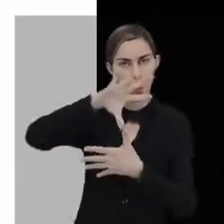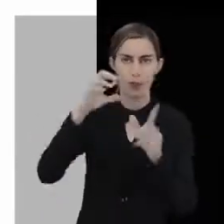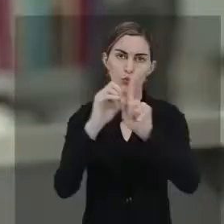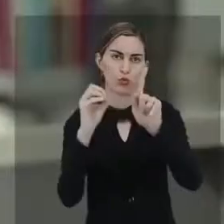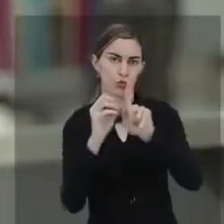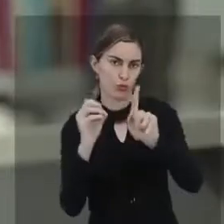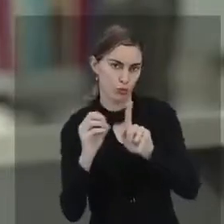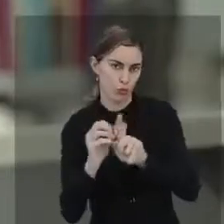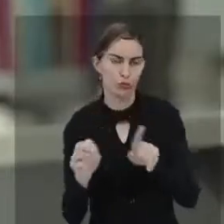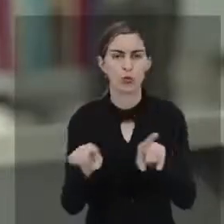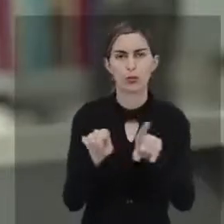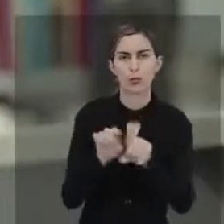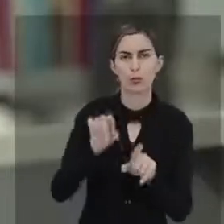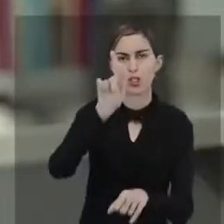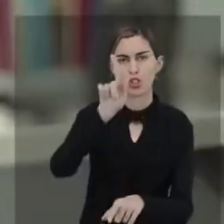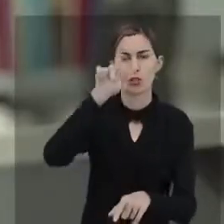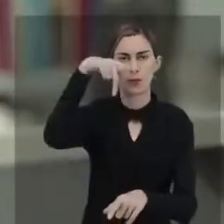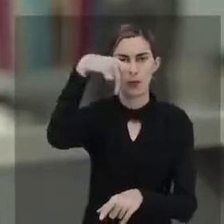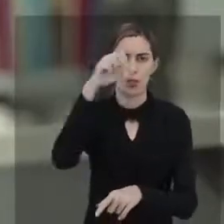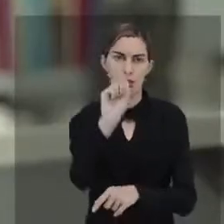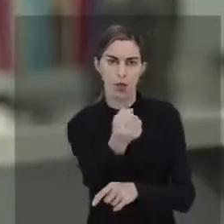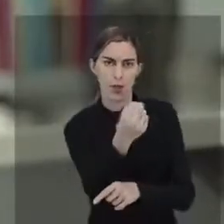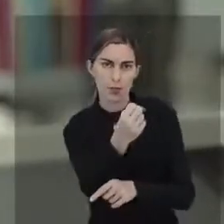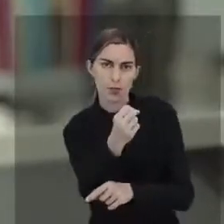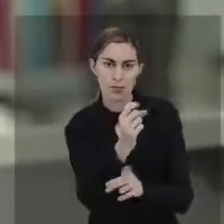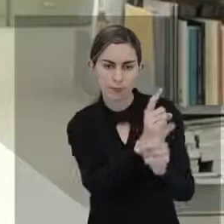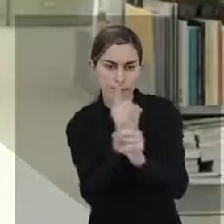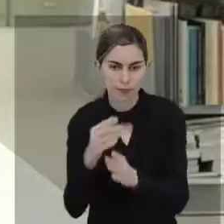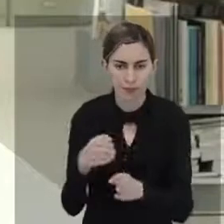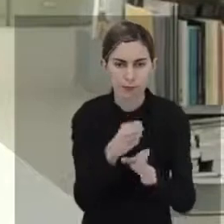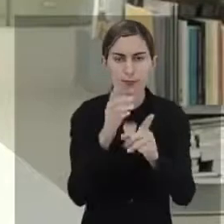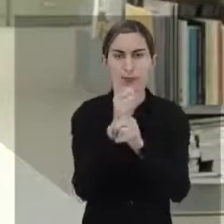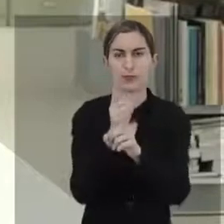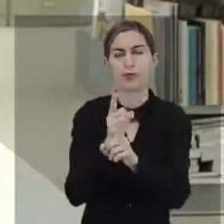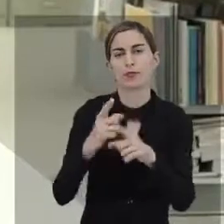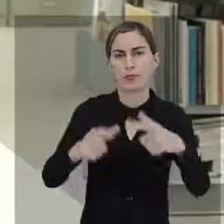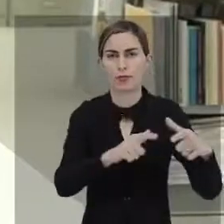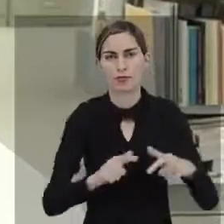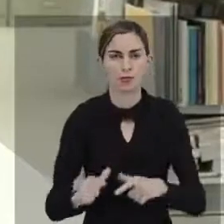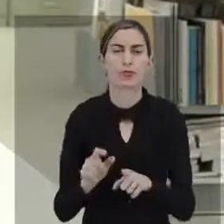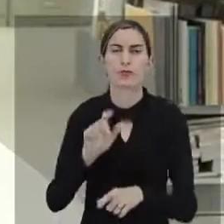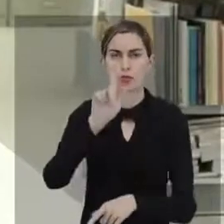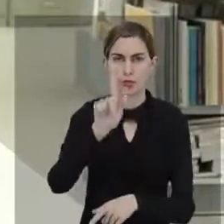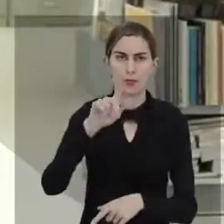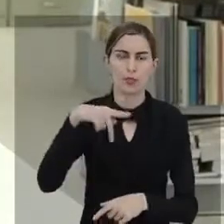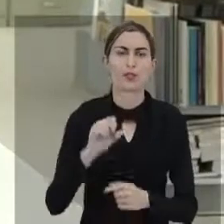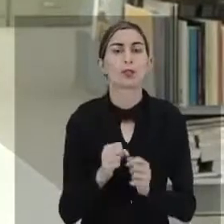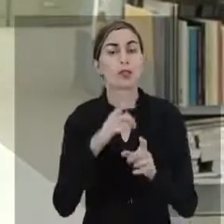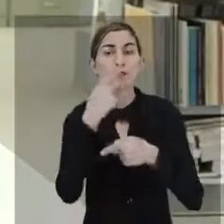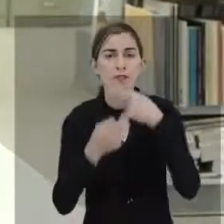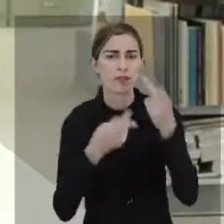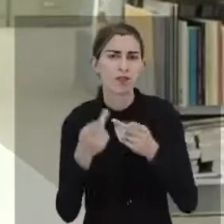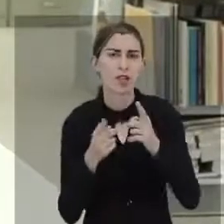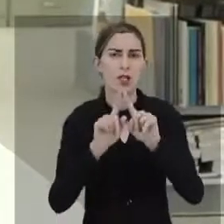do Google e vamos falar também um pouco do GPS. Então, começando falando um pouco sobre banco